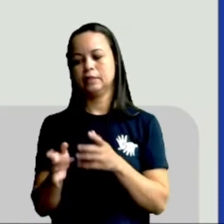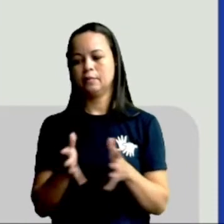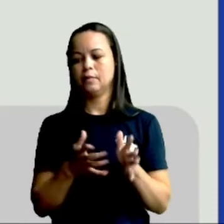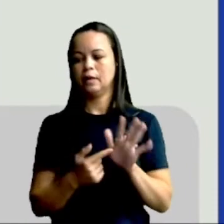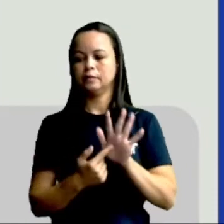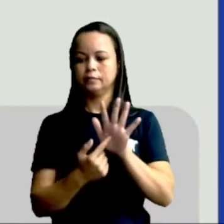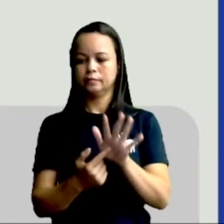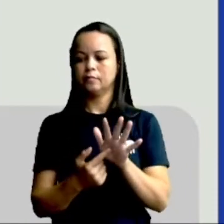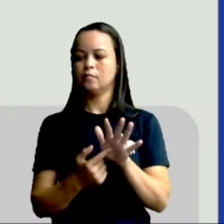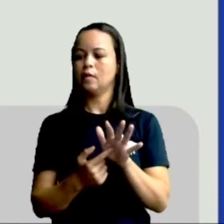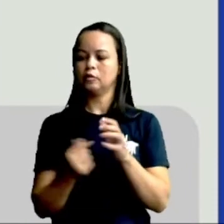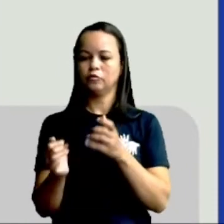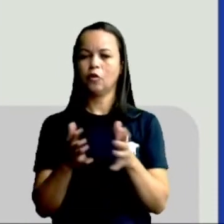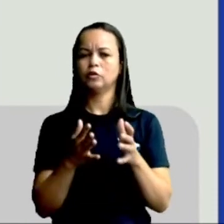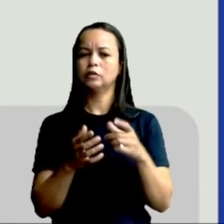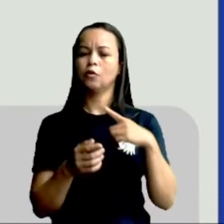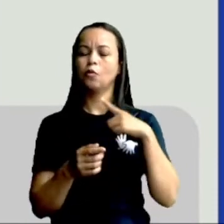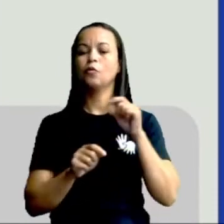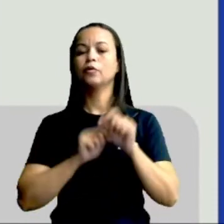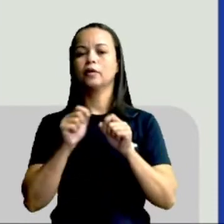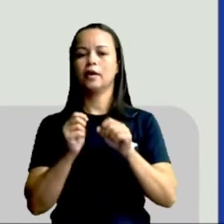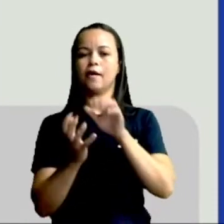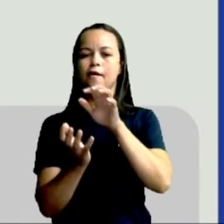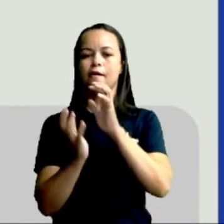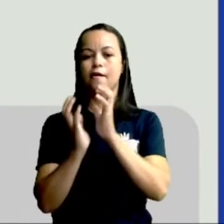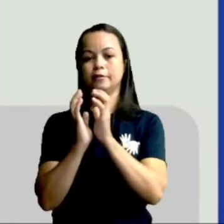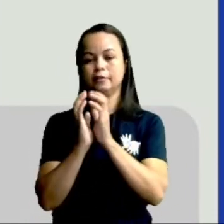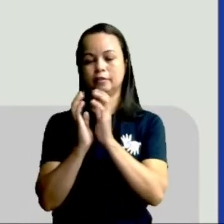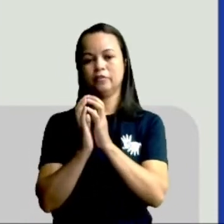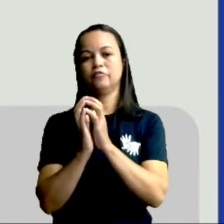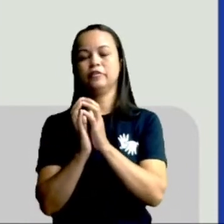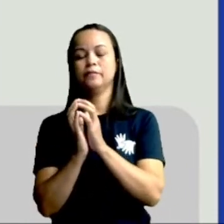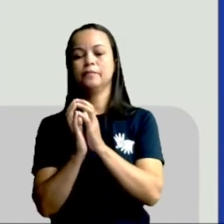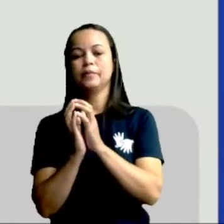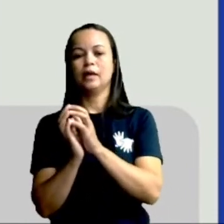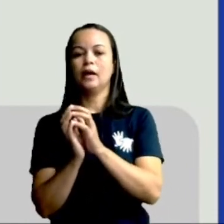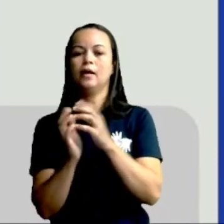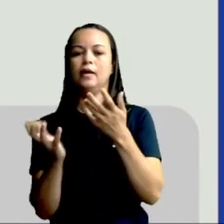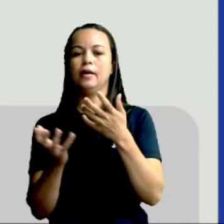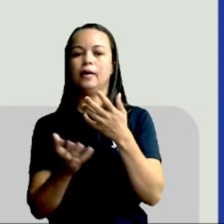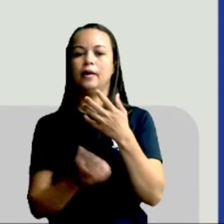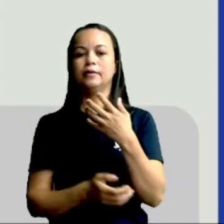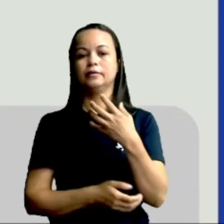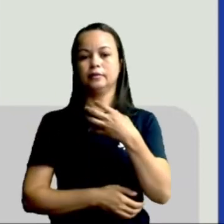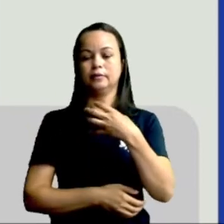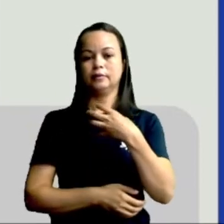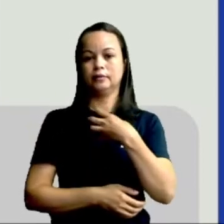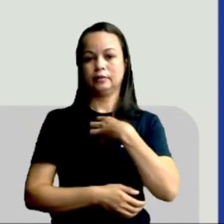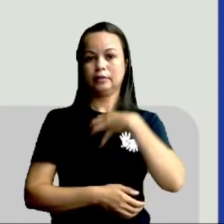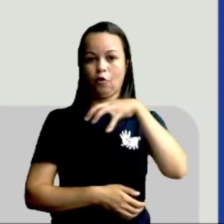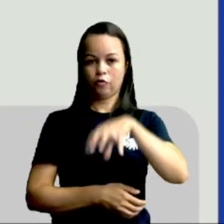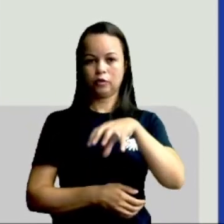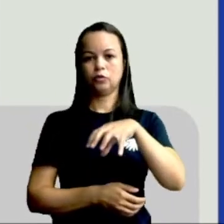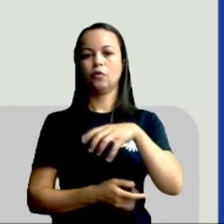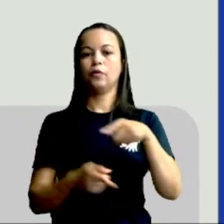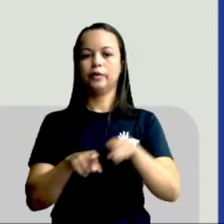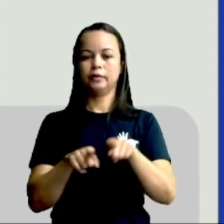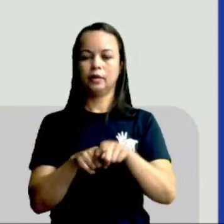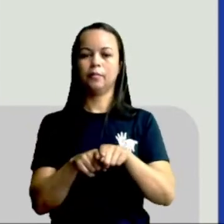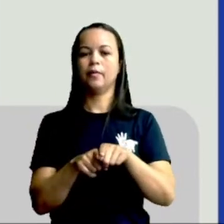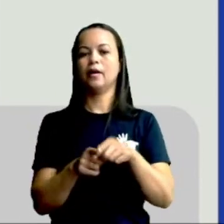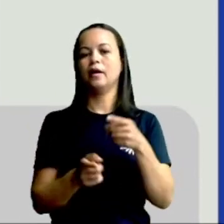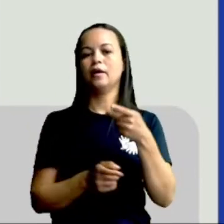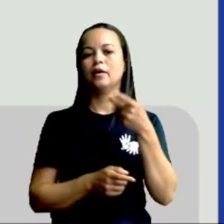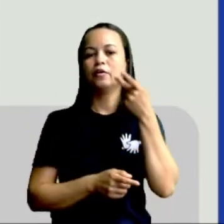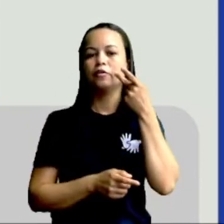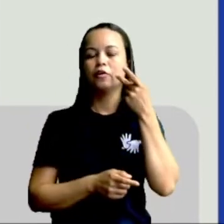regiões metropolitanas, como Recife, Salvador e Fortaleza. Excetuando as capitais, tem-se a